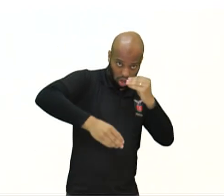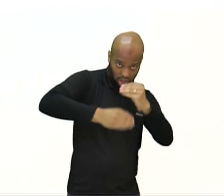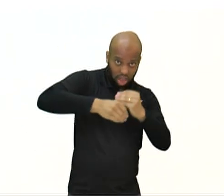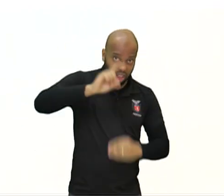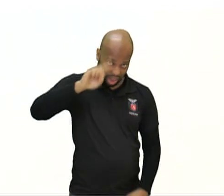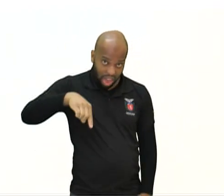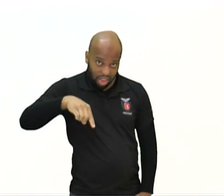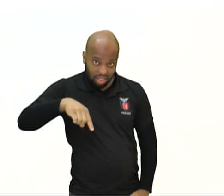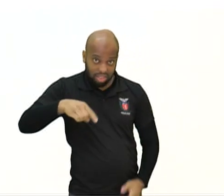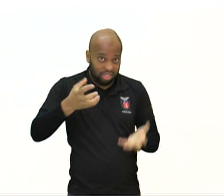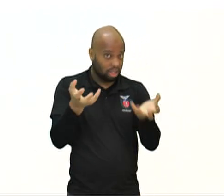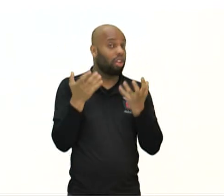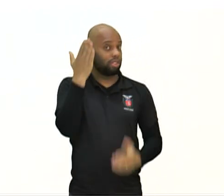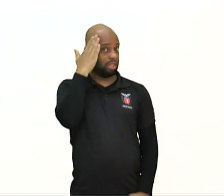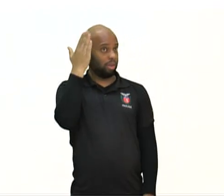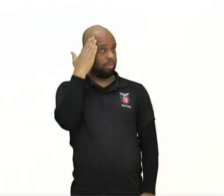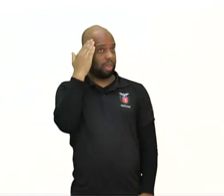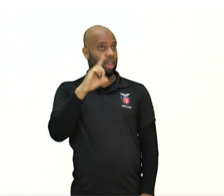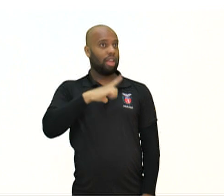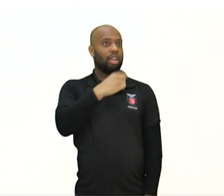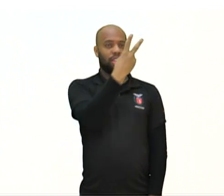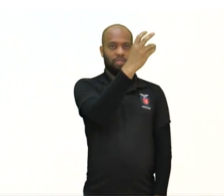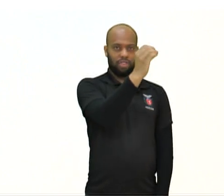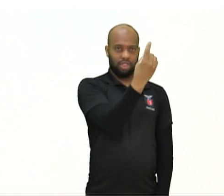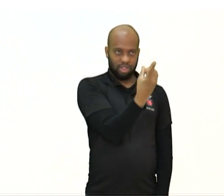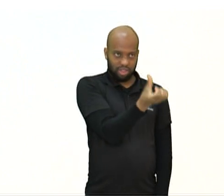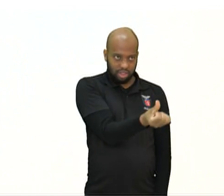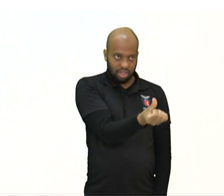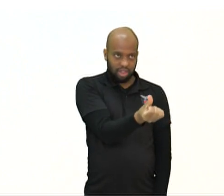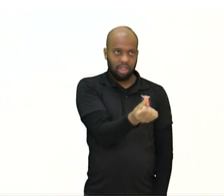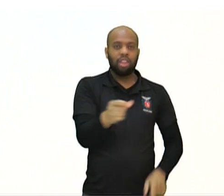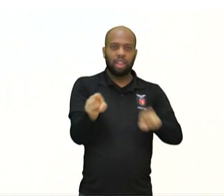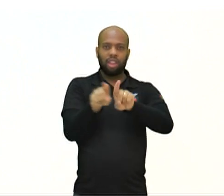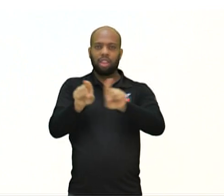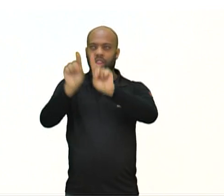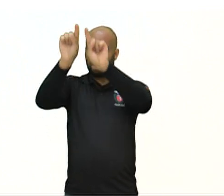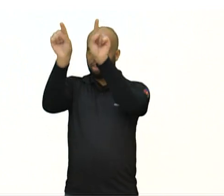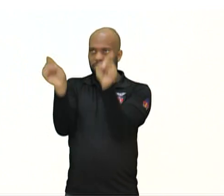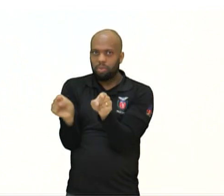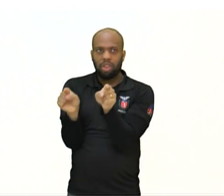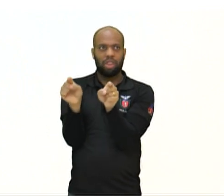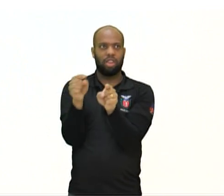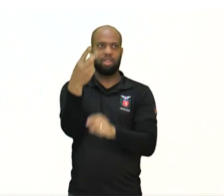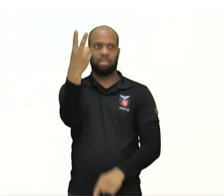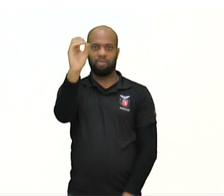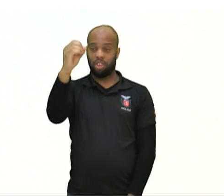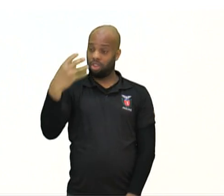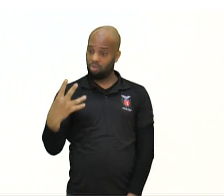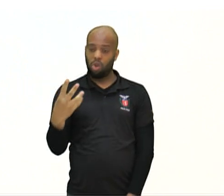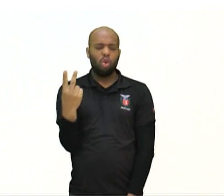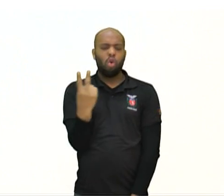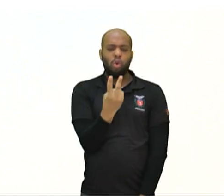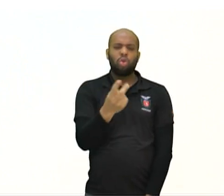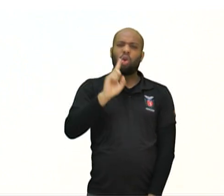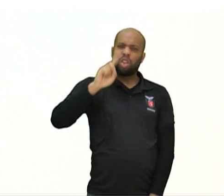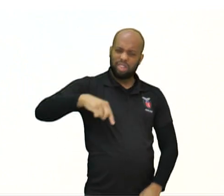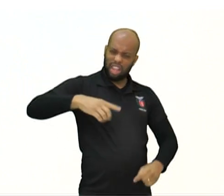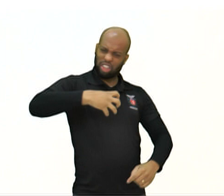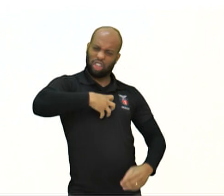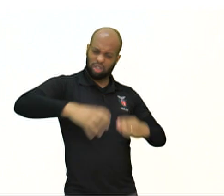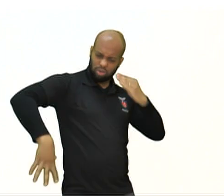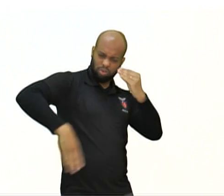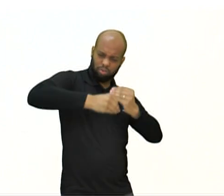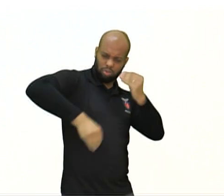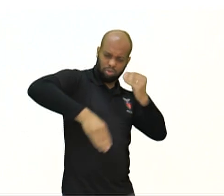complementares. Então, quero saber se o binomial 20 sobre 16 e o binomial 20 sobre 4